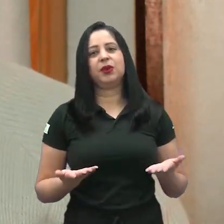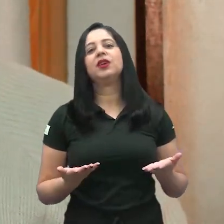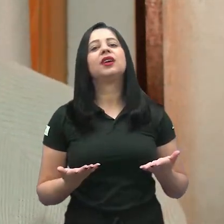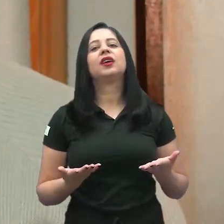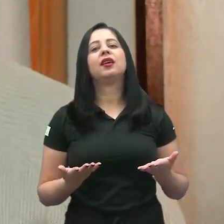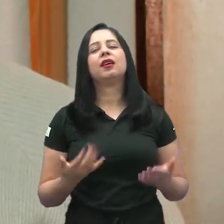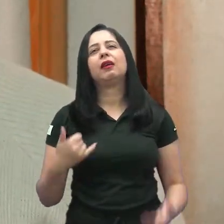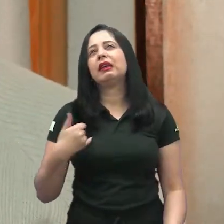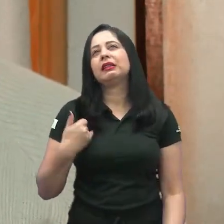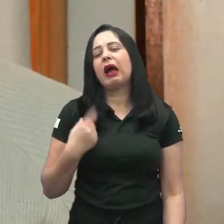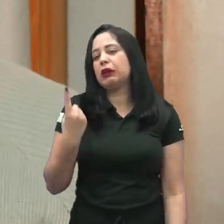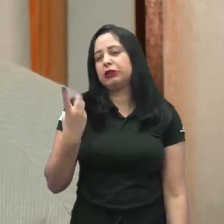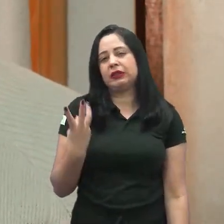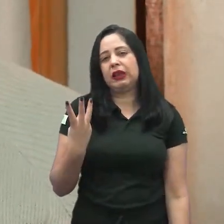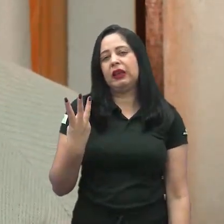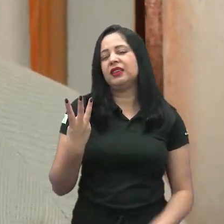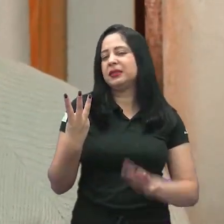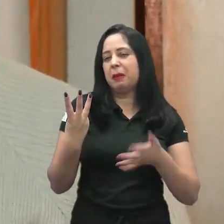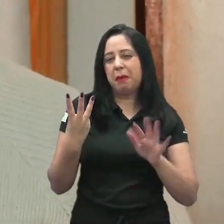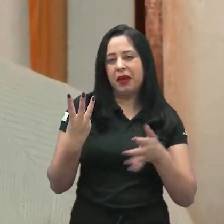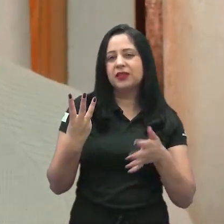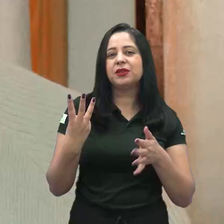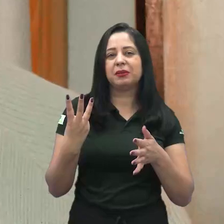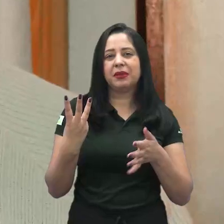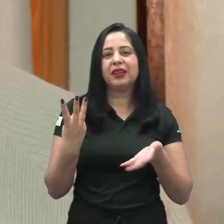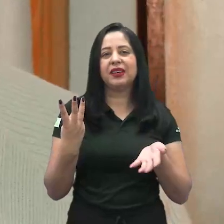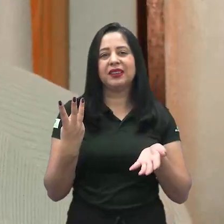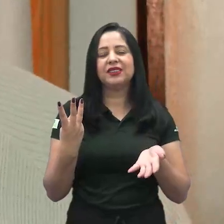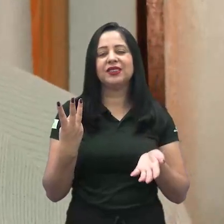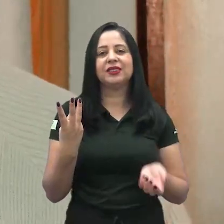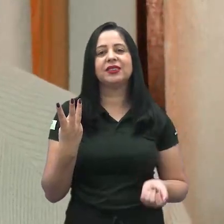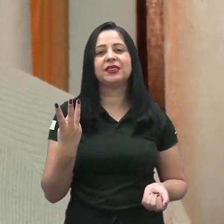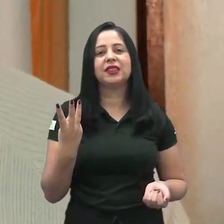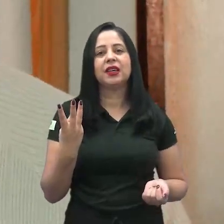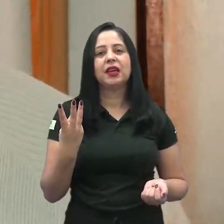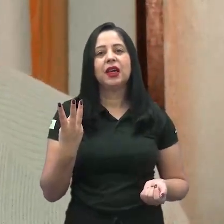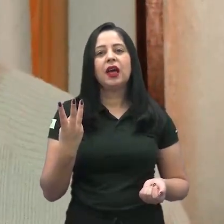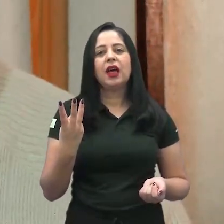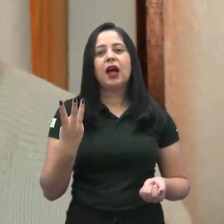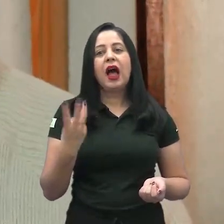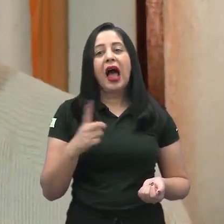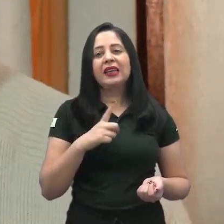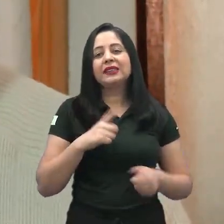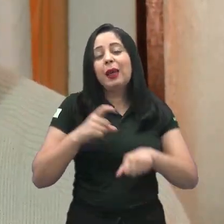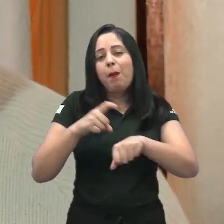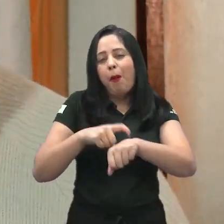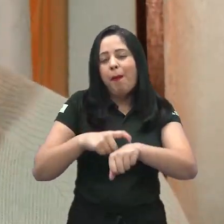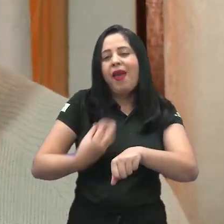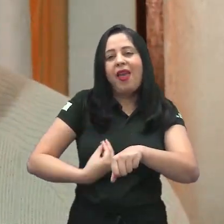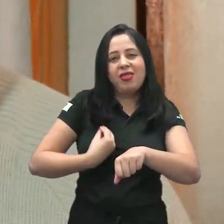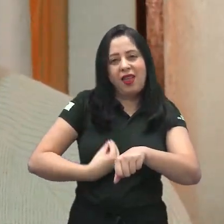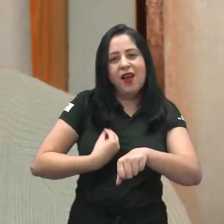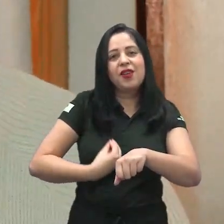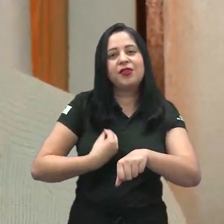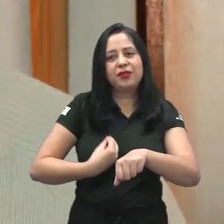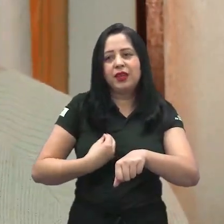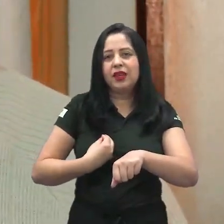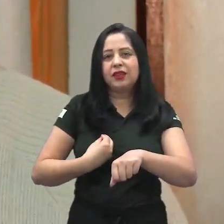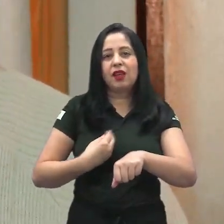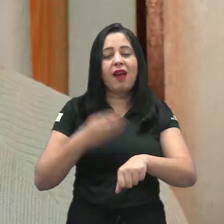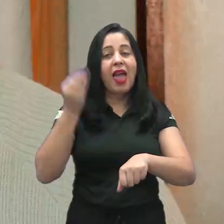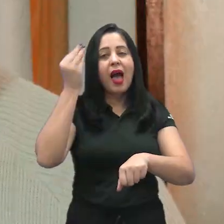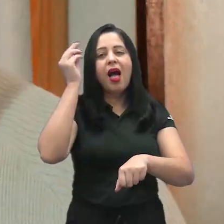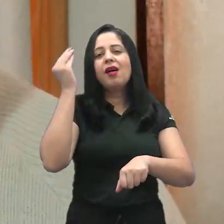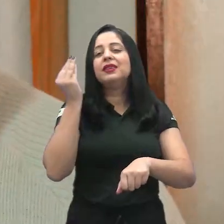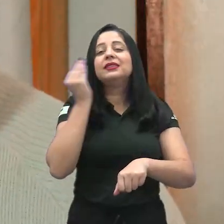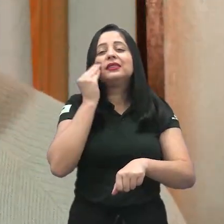lá pelos 13 anos, né, de todo mundo, a gente acaba passando por certos momentos da nossa vida que a gente vai se descobrindo um